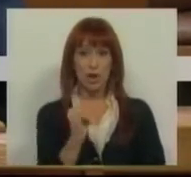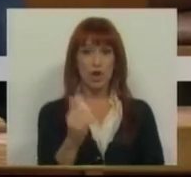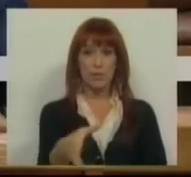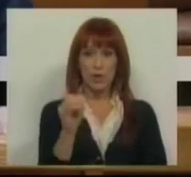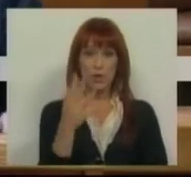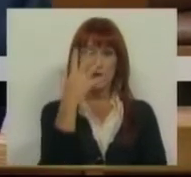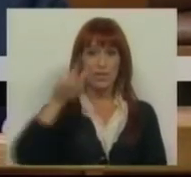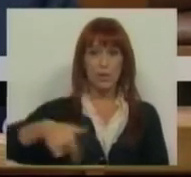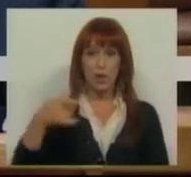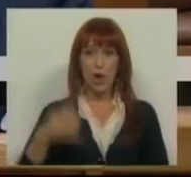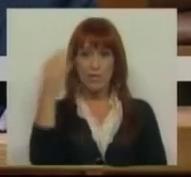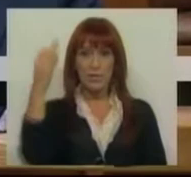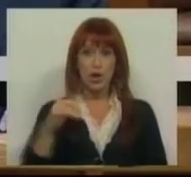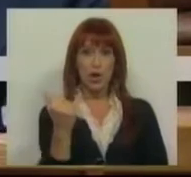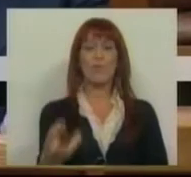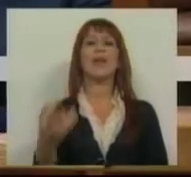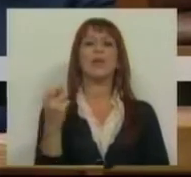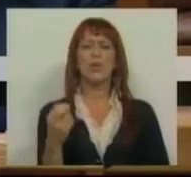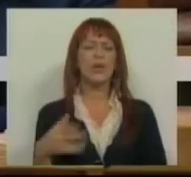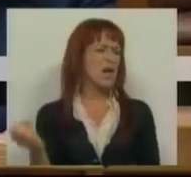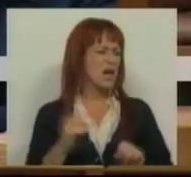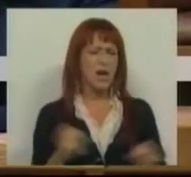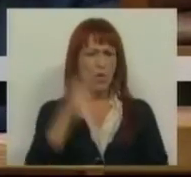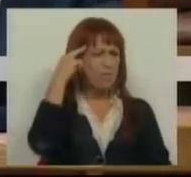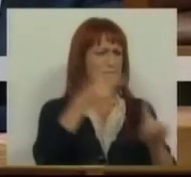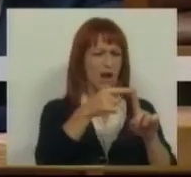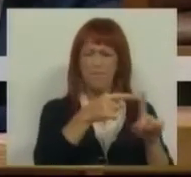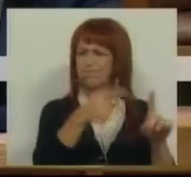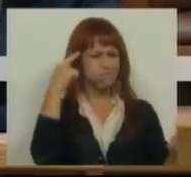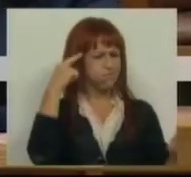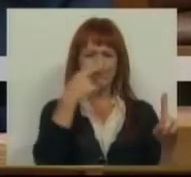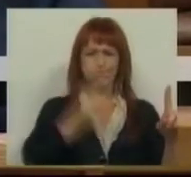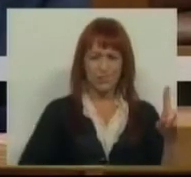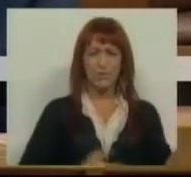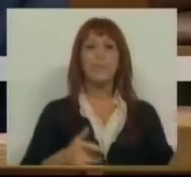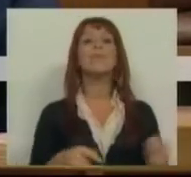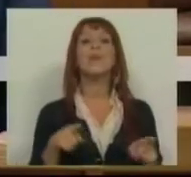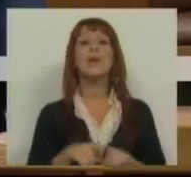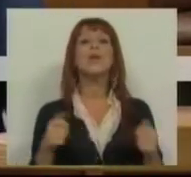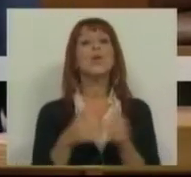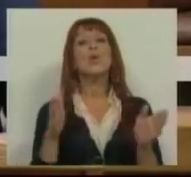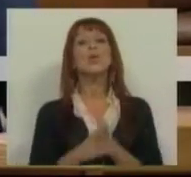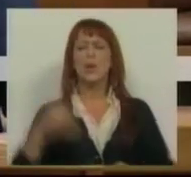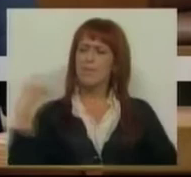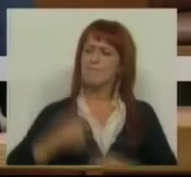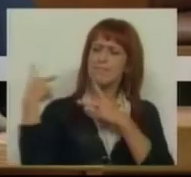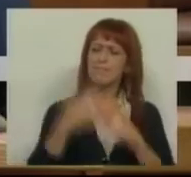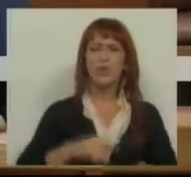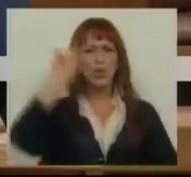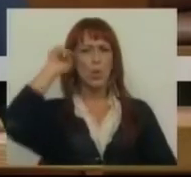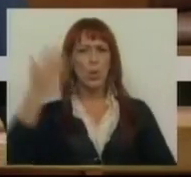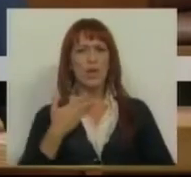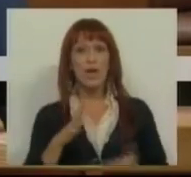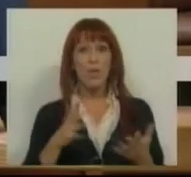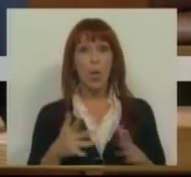2012, 5,9% em 2013. Nenhuma meta foi cumprida e, apesar de toda a austeridade, o